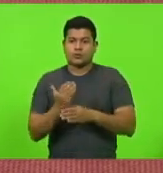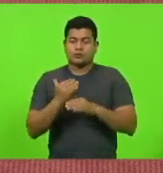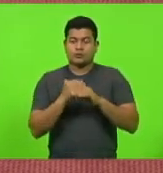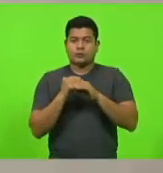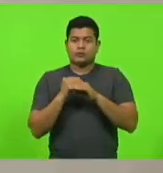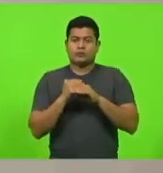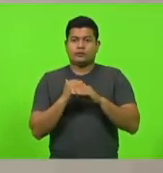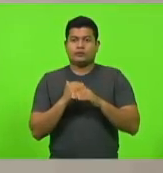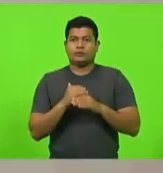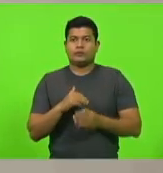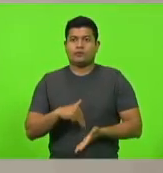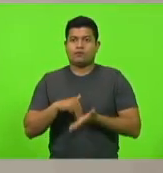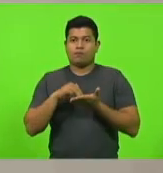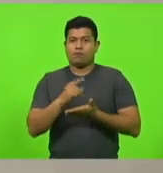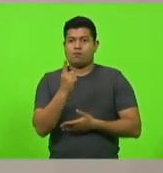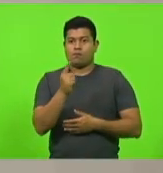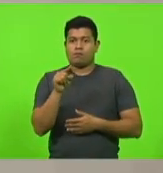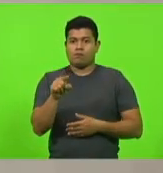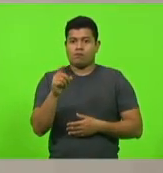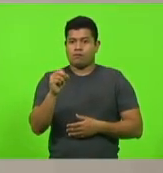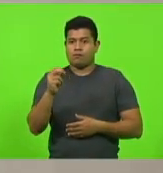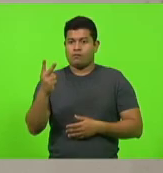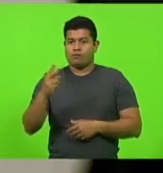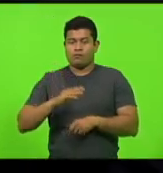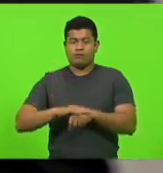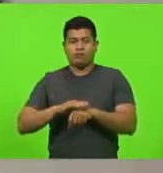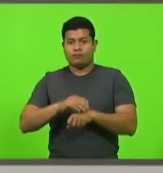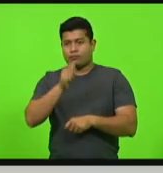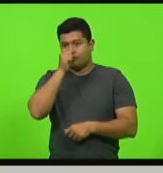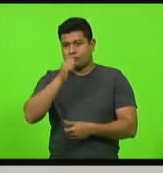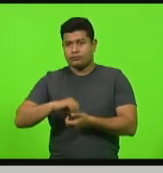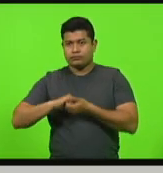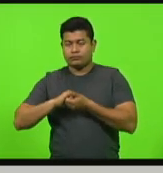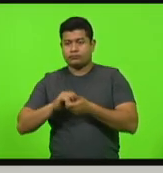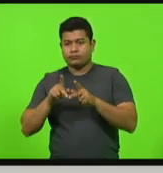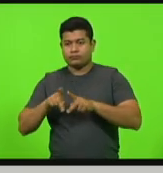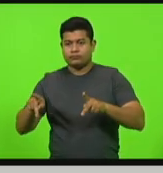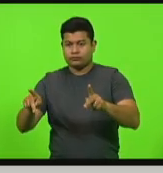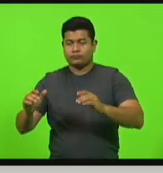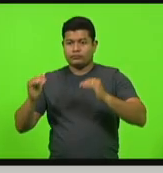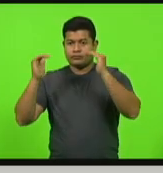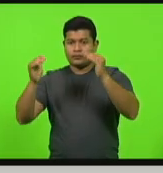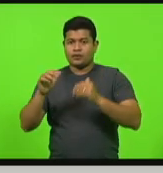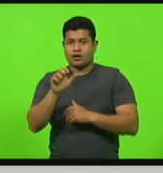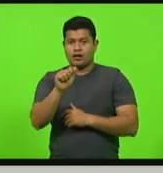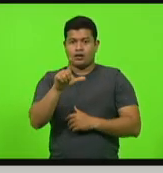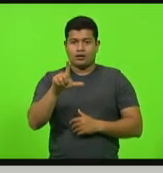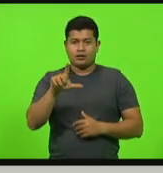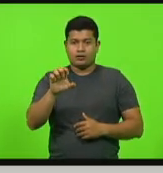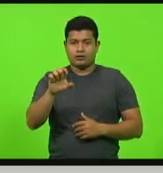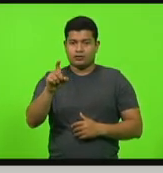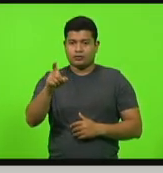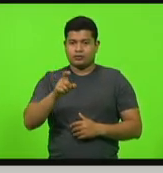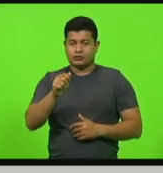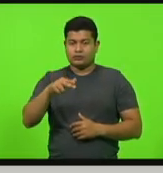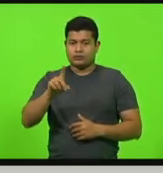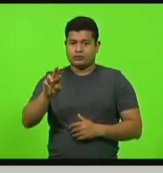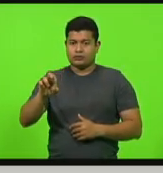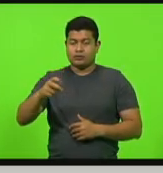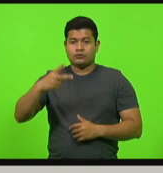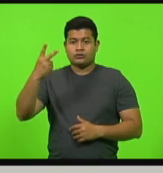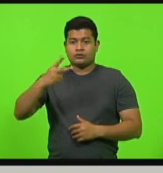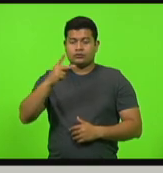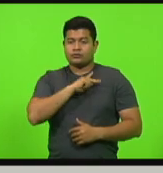por unanimidade. Moção 1102, autor deputado João Amin, cumprimentando o desembargador Alexandre Divanenko por ter sido eleito vice-presidente do